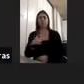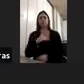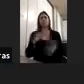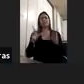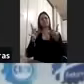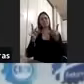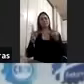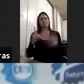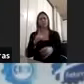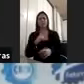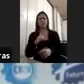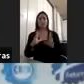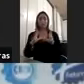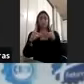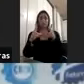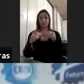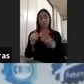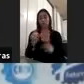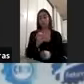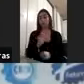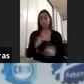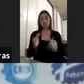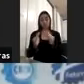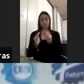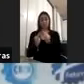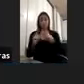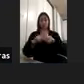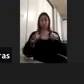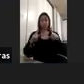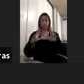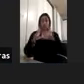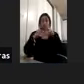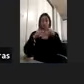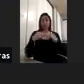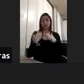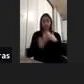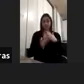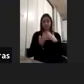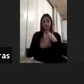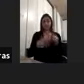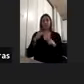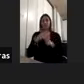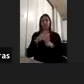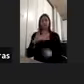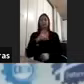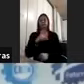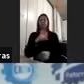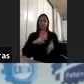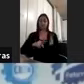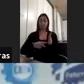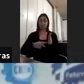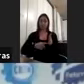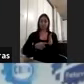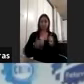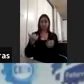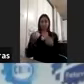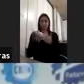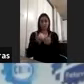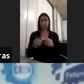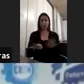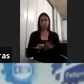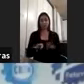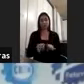não só da Renault, como das demais montadoras, das outras empresas. Isso. É claro que a gente não está aqui assim, sem saber, mas